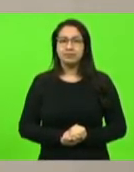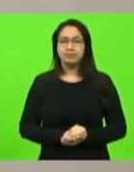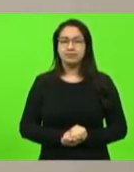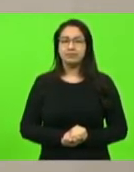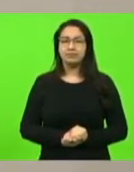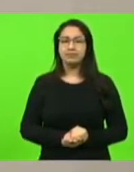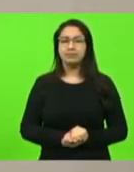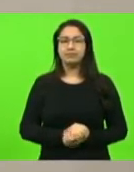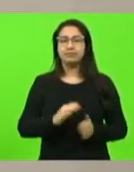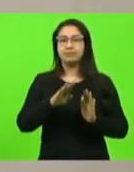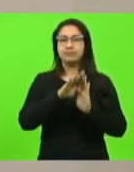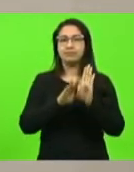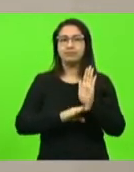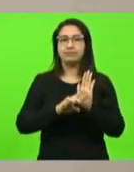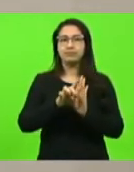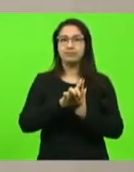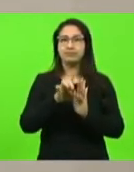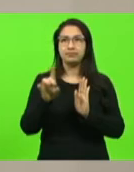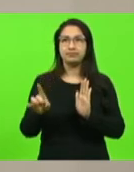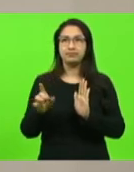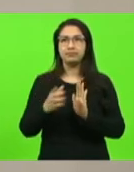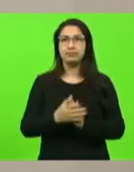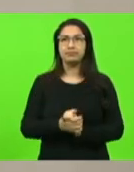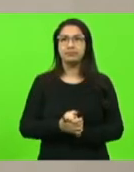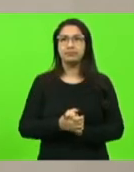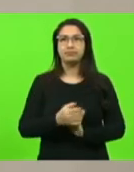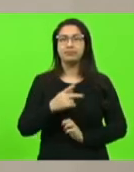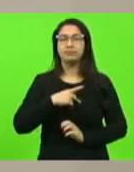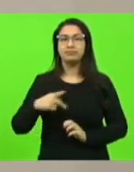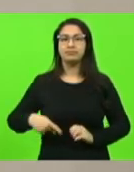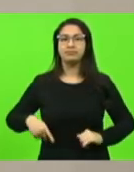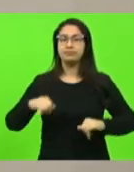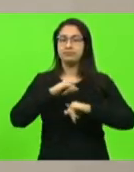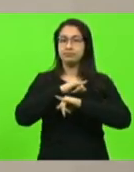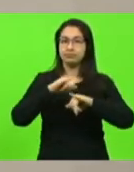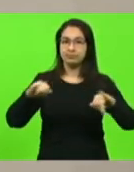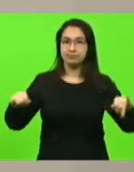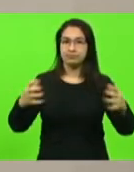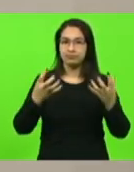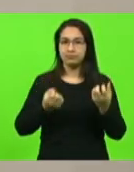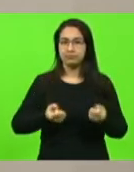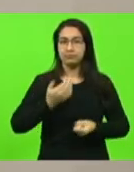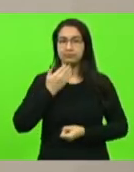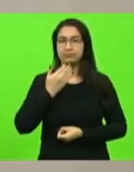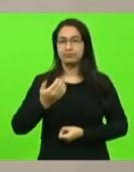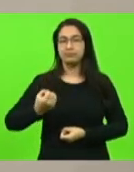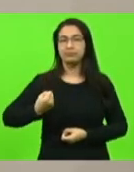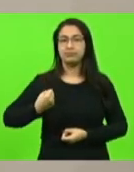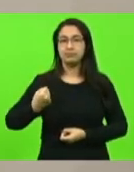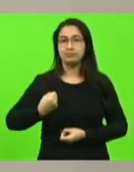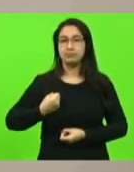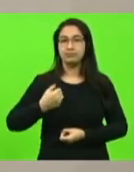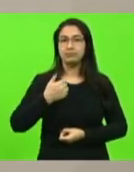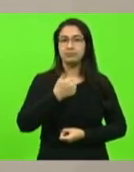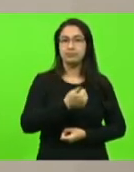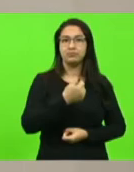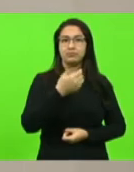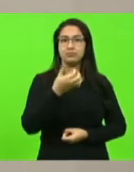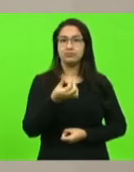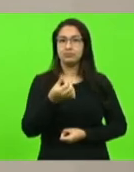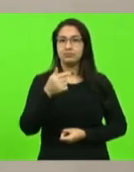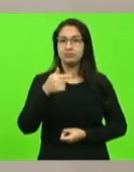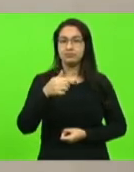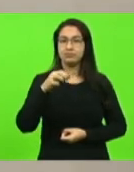Ordem do dia. Esta presidência comunica que defera os seguintes requerimentos. Requerimentos 1679 a